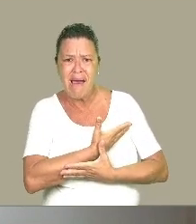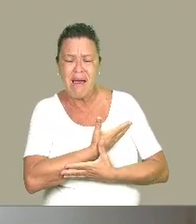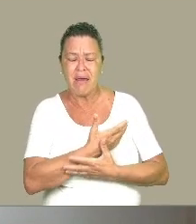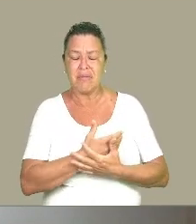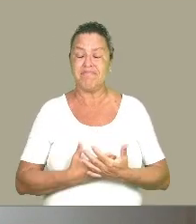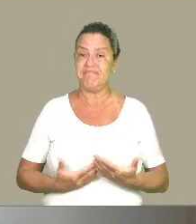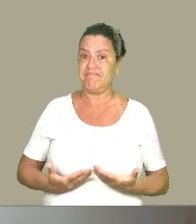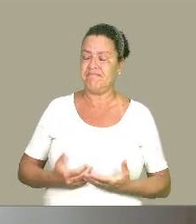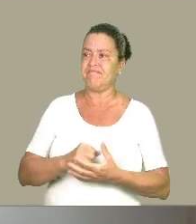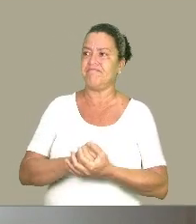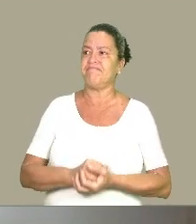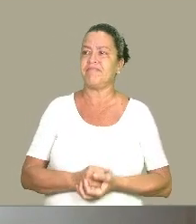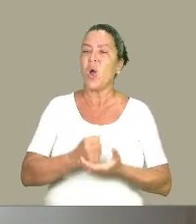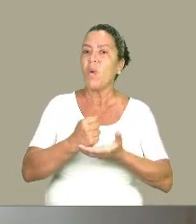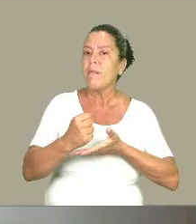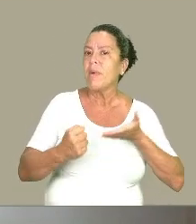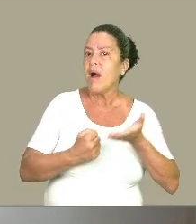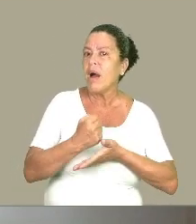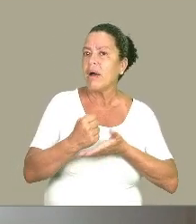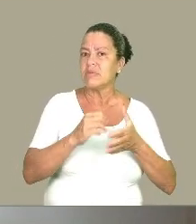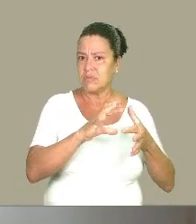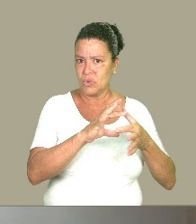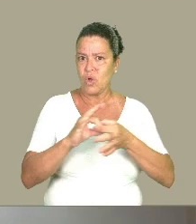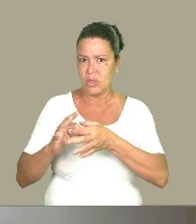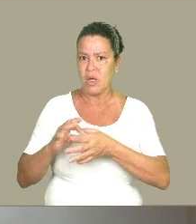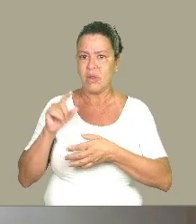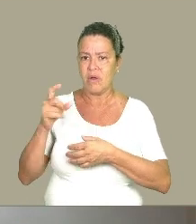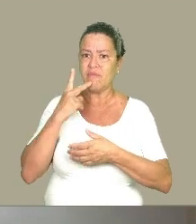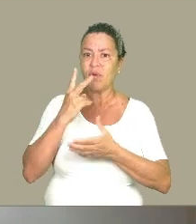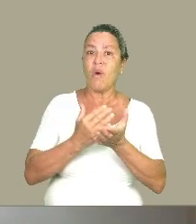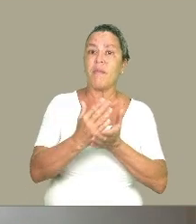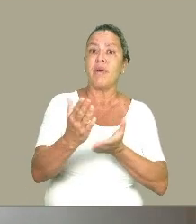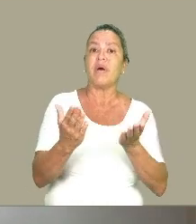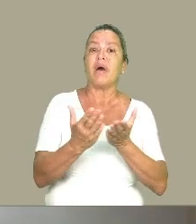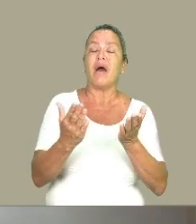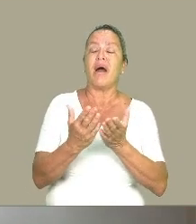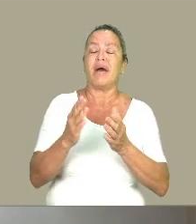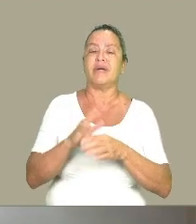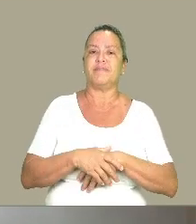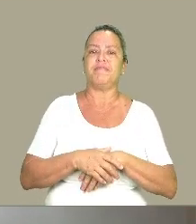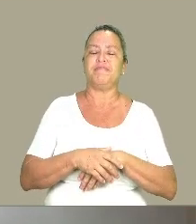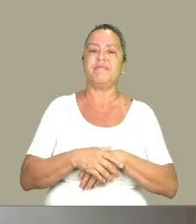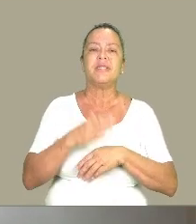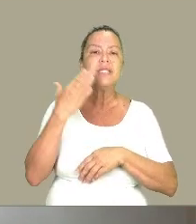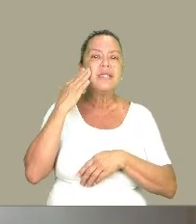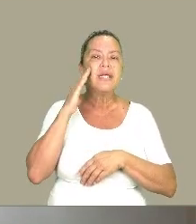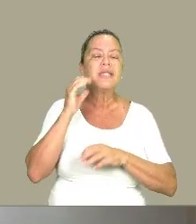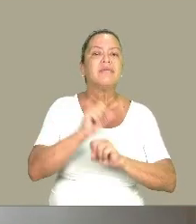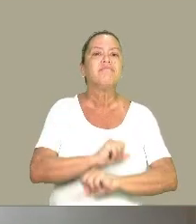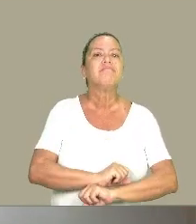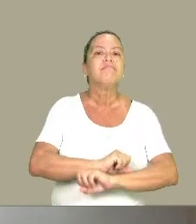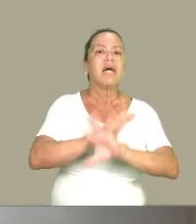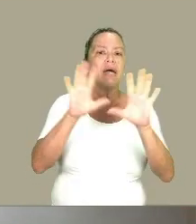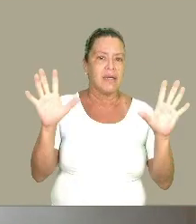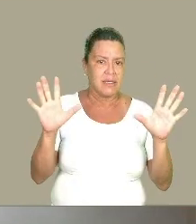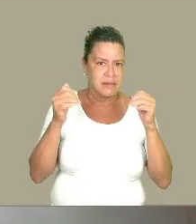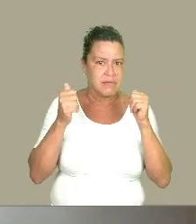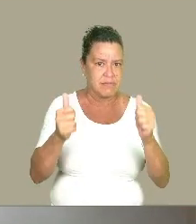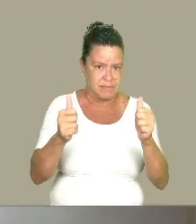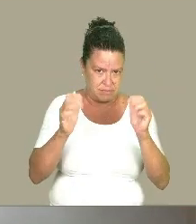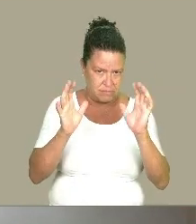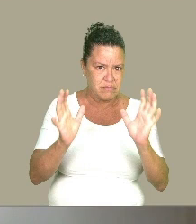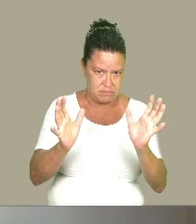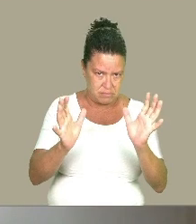com base nesse contexto que a gente vai então começar agora a explorar esse tema e, é claro, a gente vai tentar trazer um